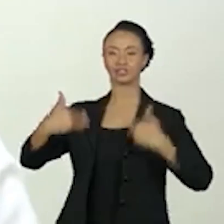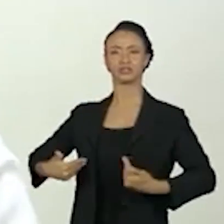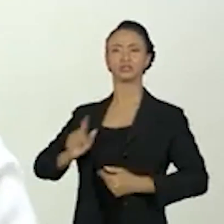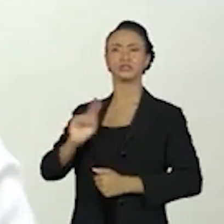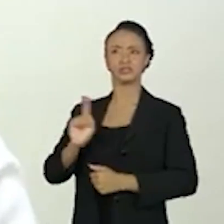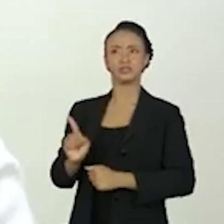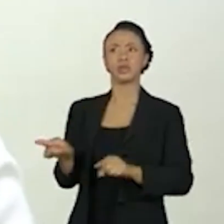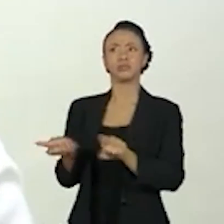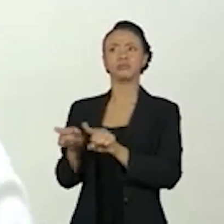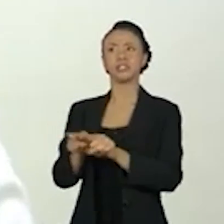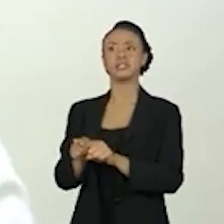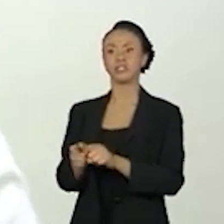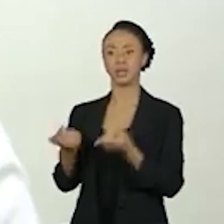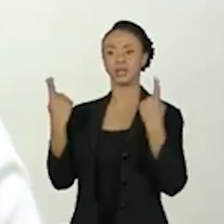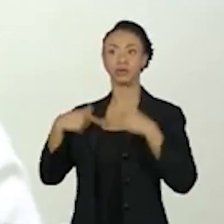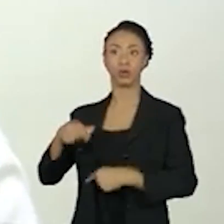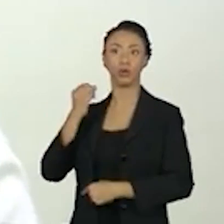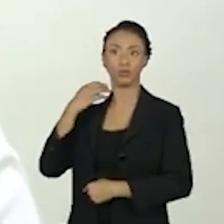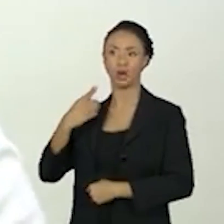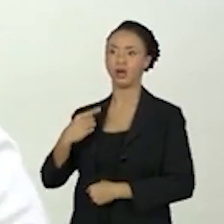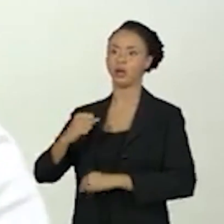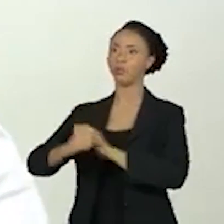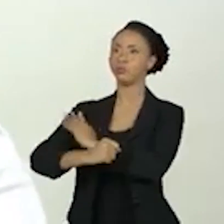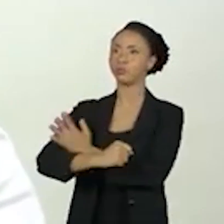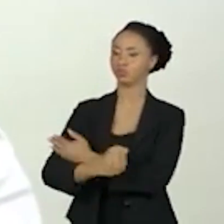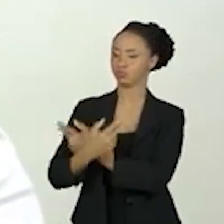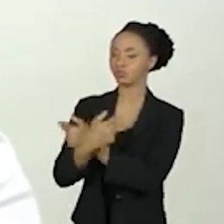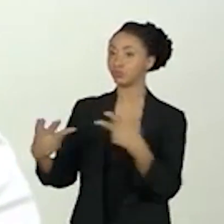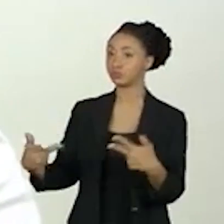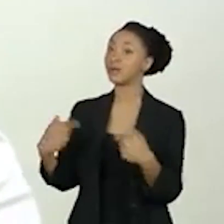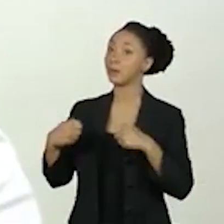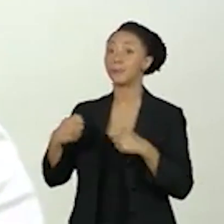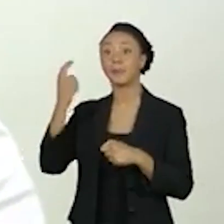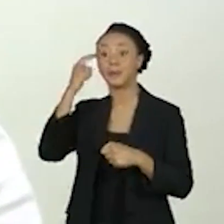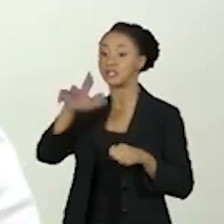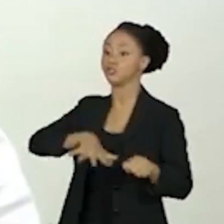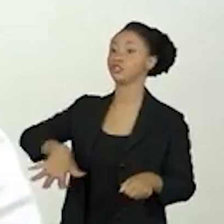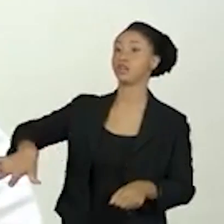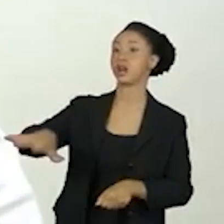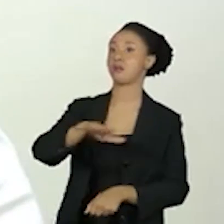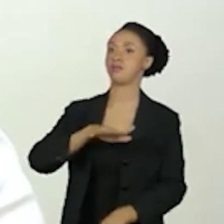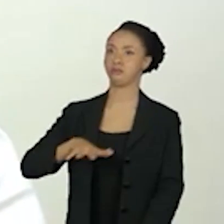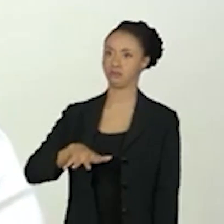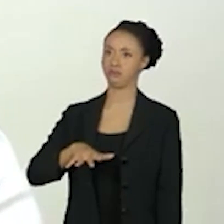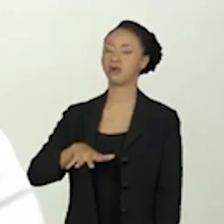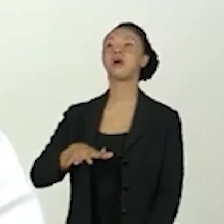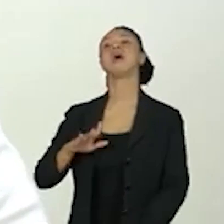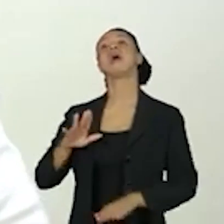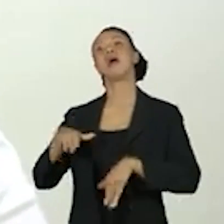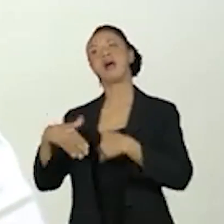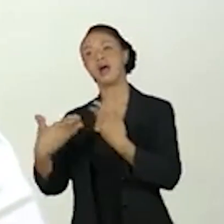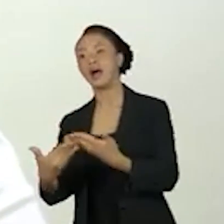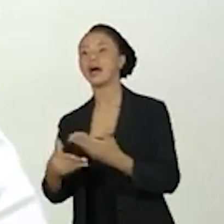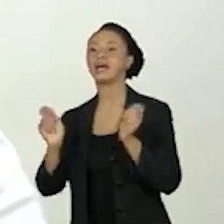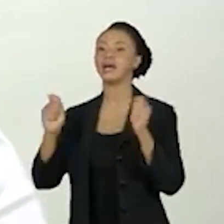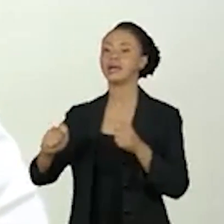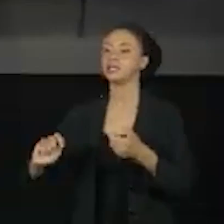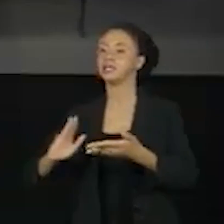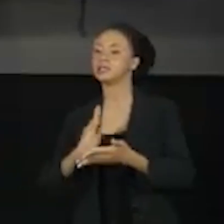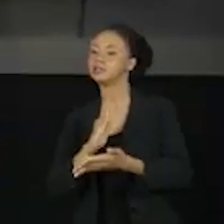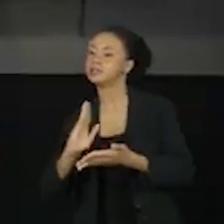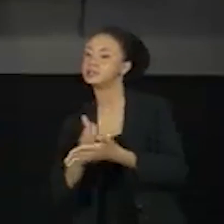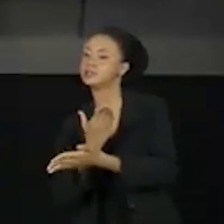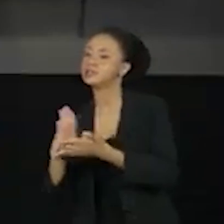mesmo, para questões hormonais. Então, a gente tem que pensar no 360. Aí sim a gente pode fazer concessões e